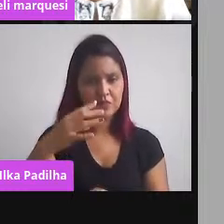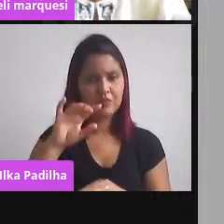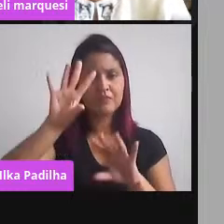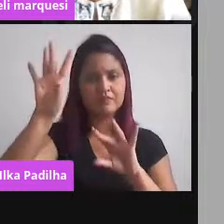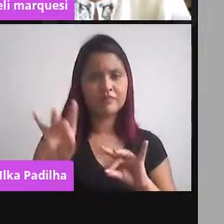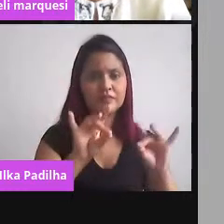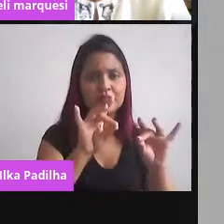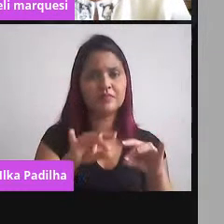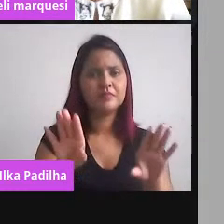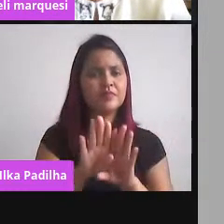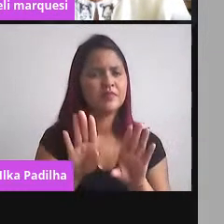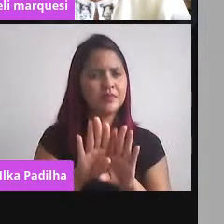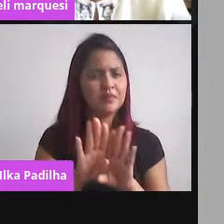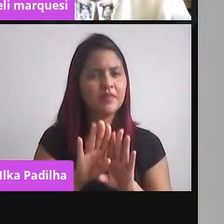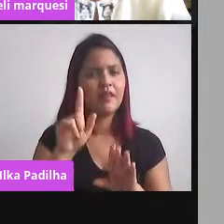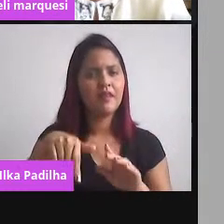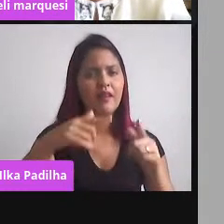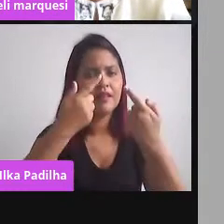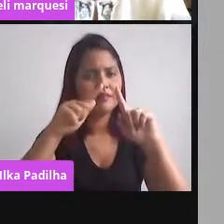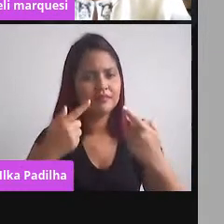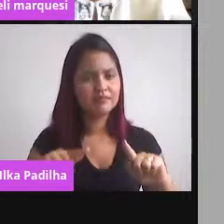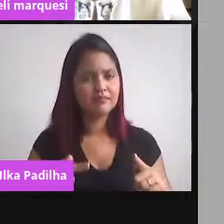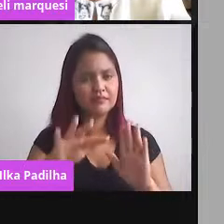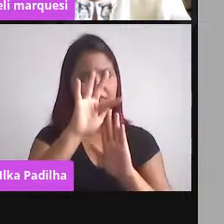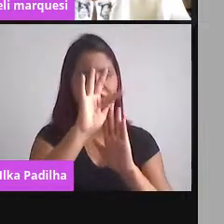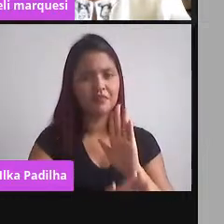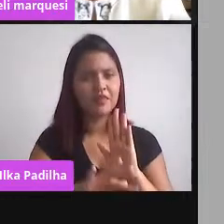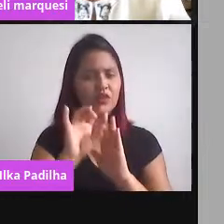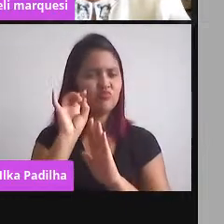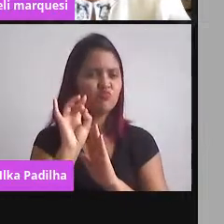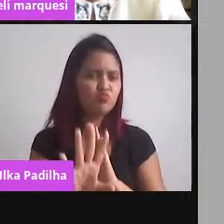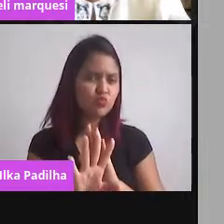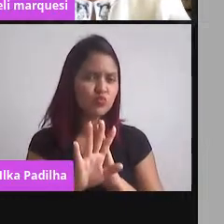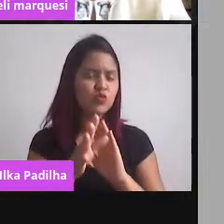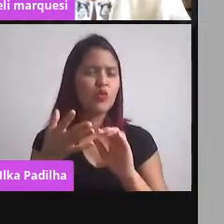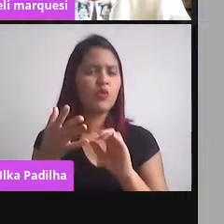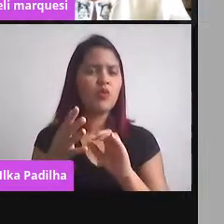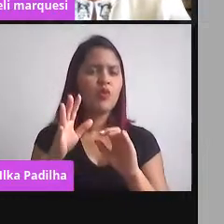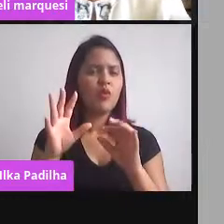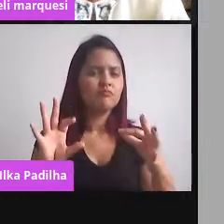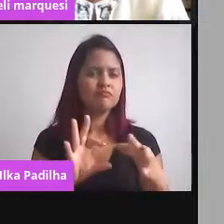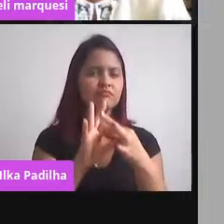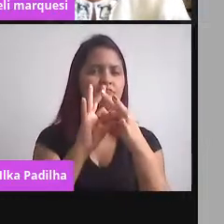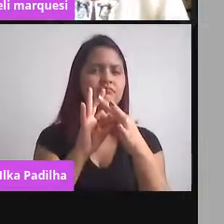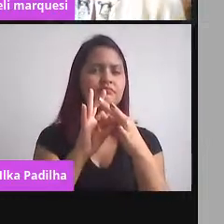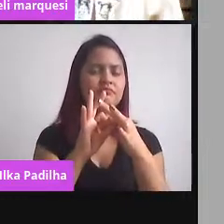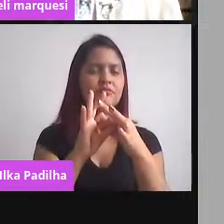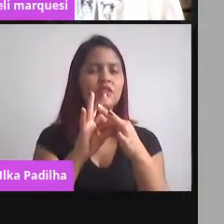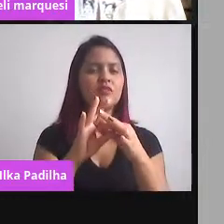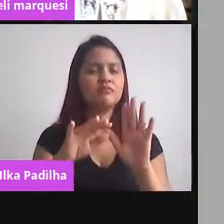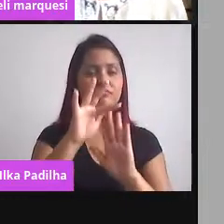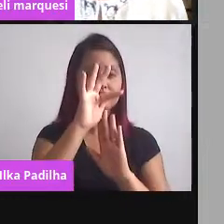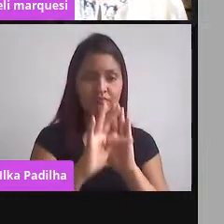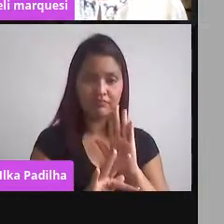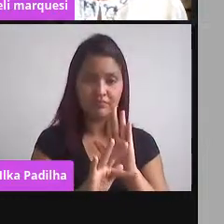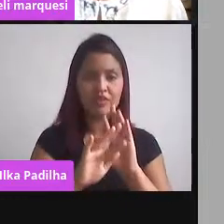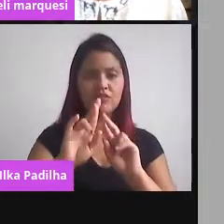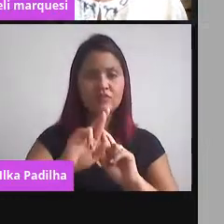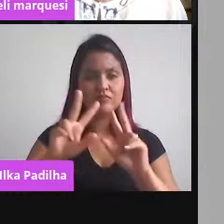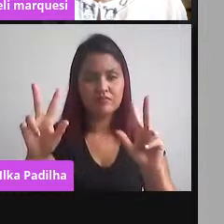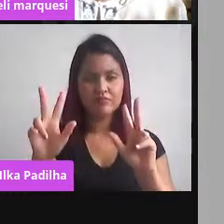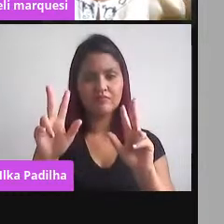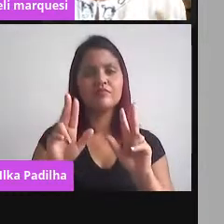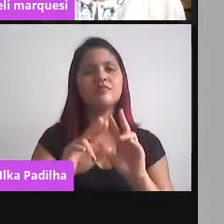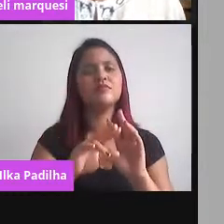gramática textual é apenas um componente de toda a teoria de texto, por ela projetada, na qual ela distingue um componente contextual de